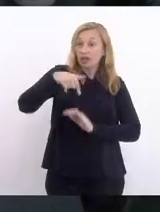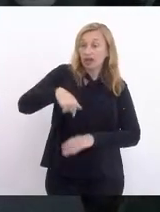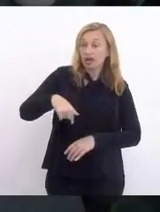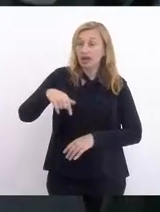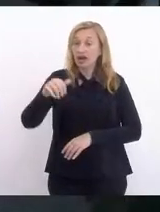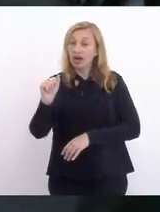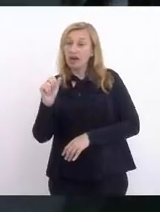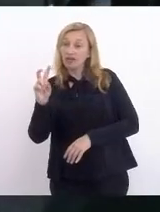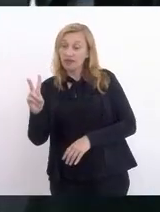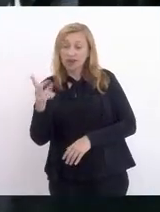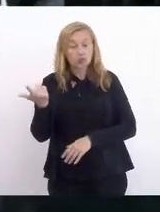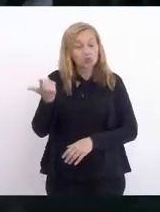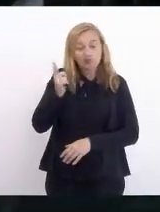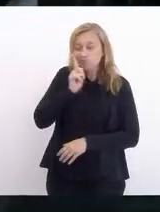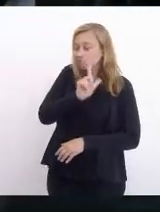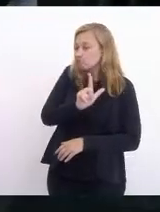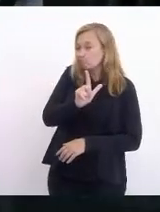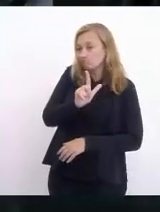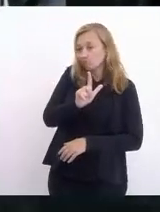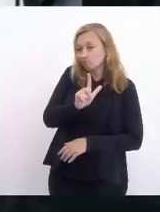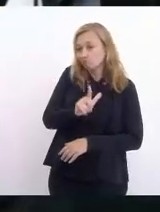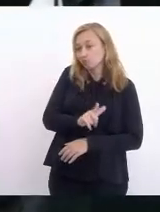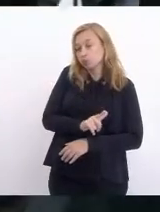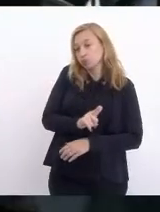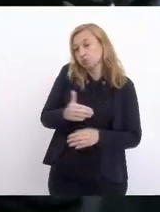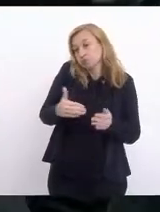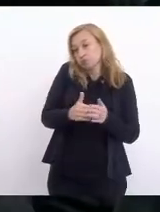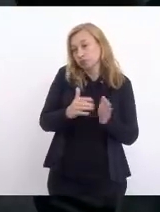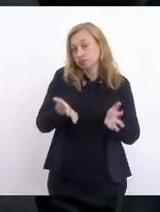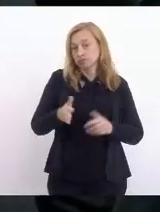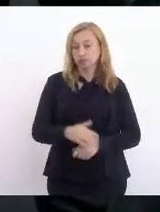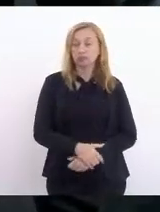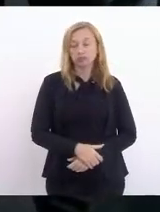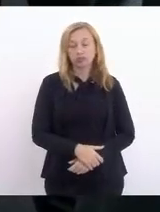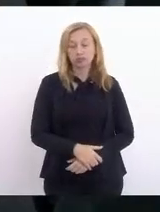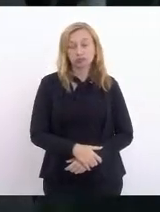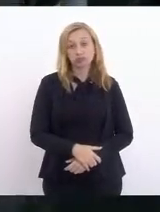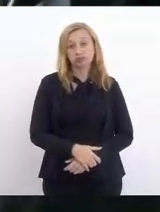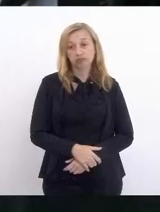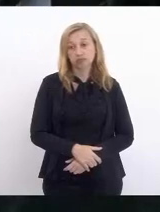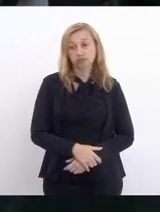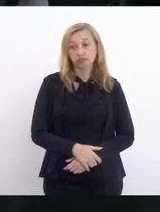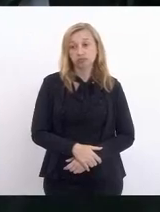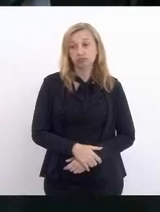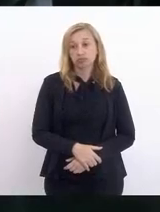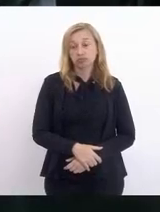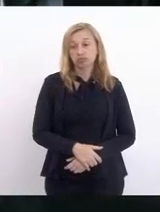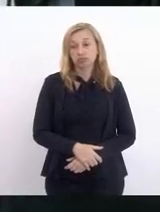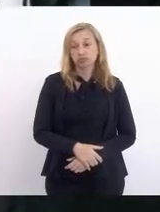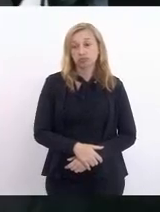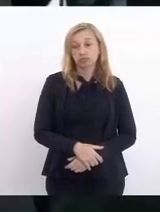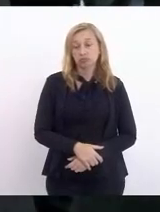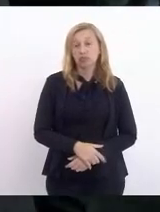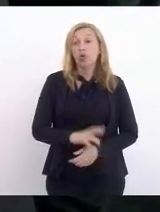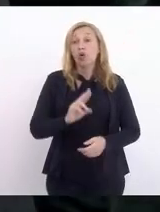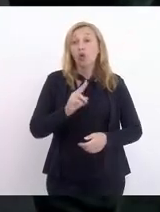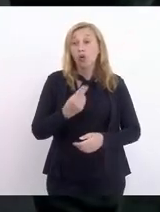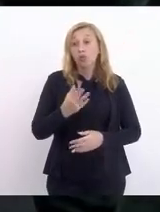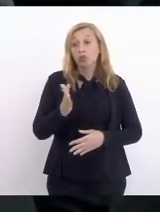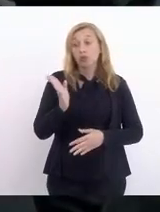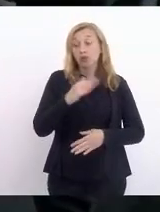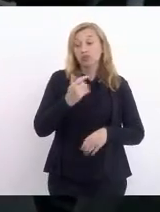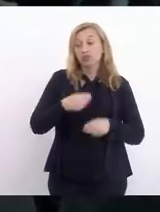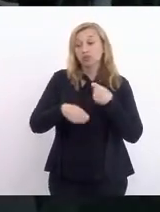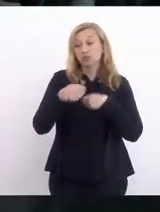e não conseguiram até agora o povo morosidade administrativa